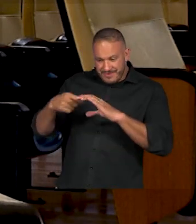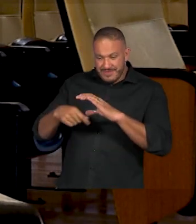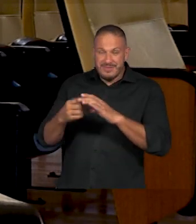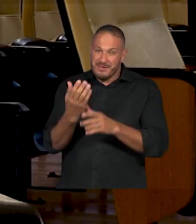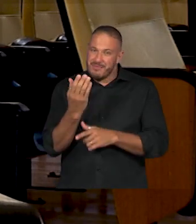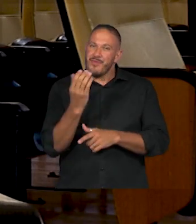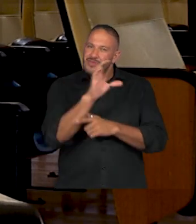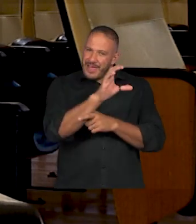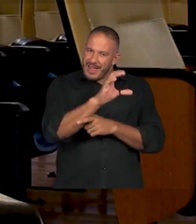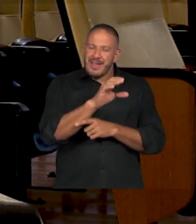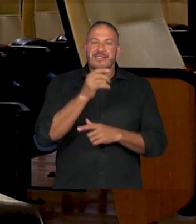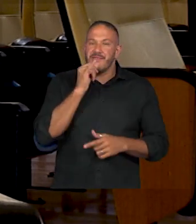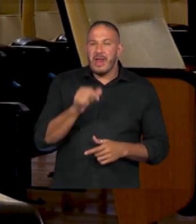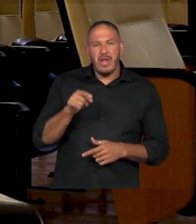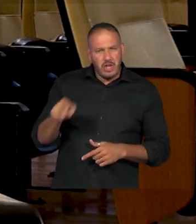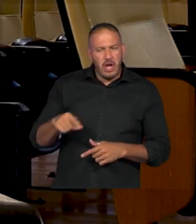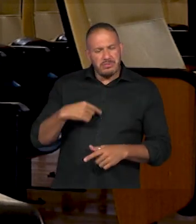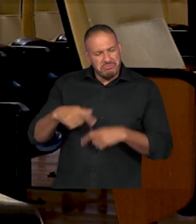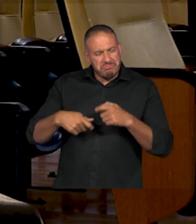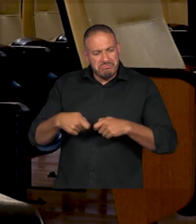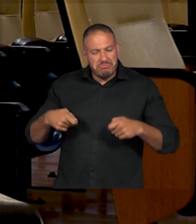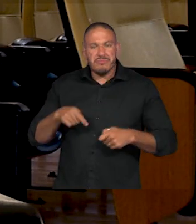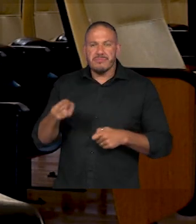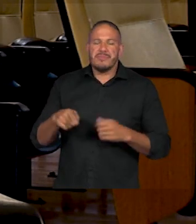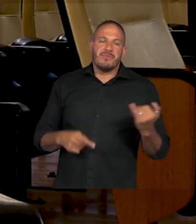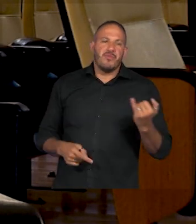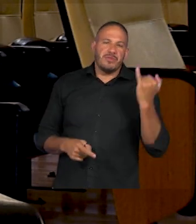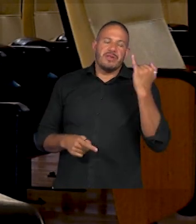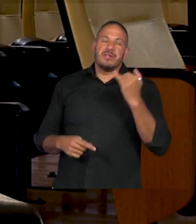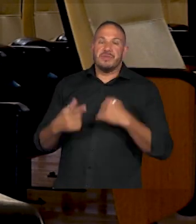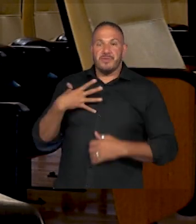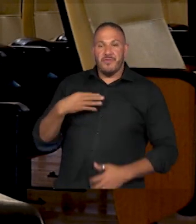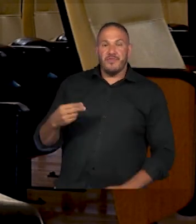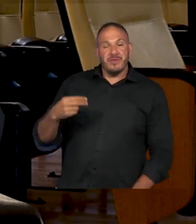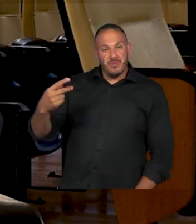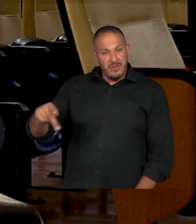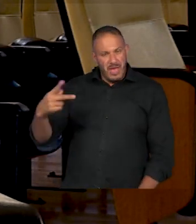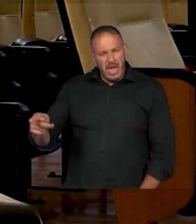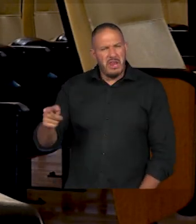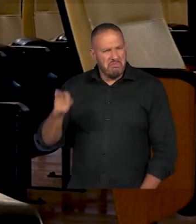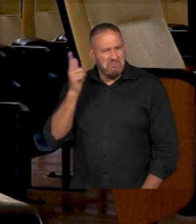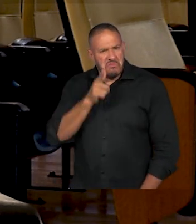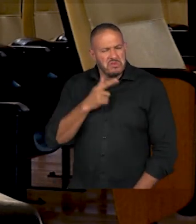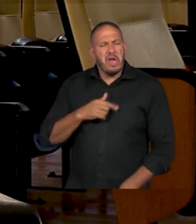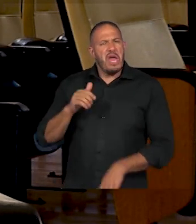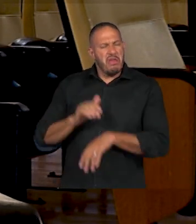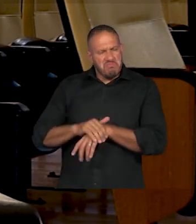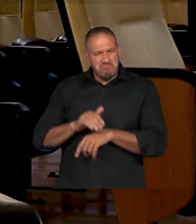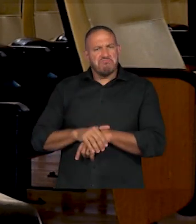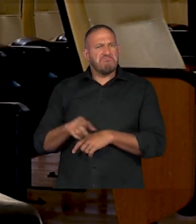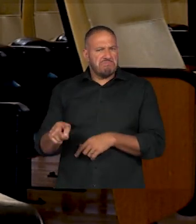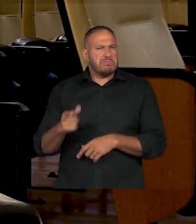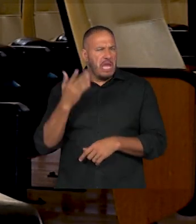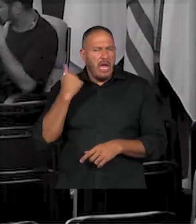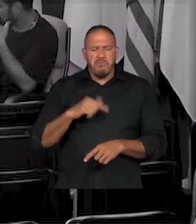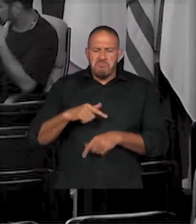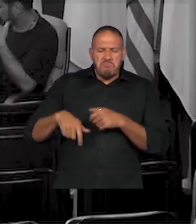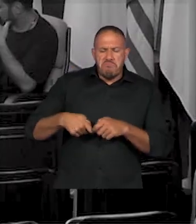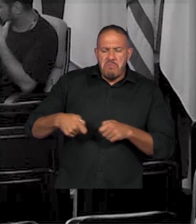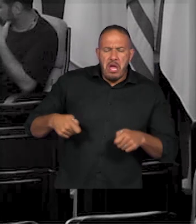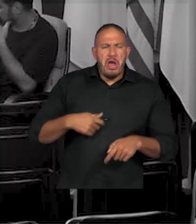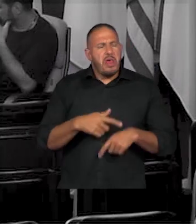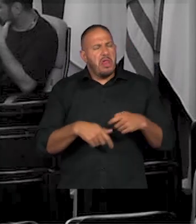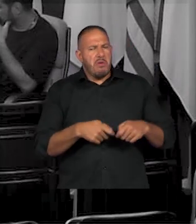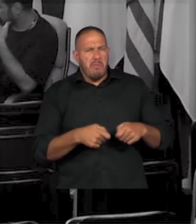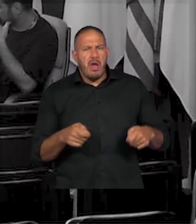aquele tênis foi algo importante para o filho dela, porque ele tem autonomia de colocar sozinho, né?